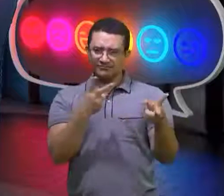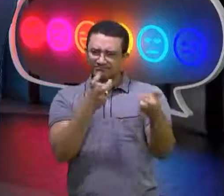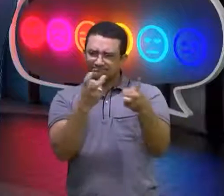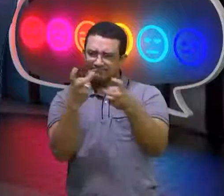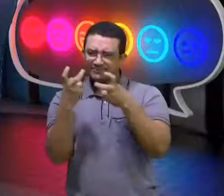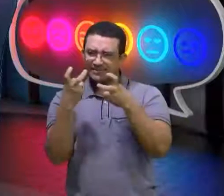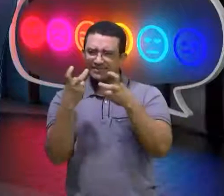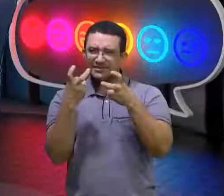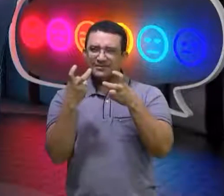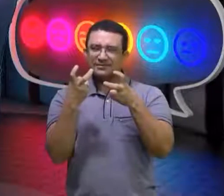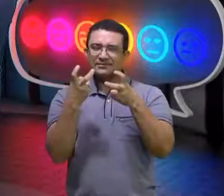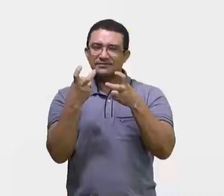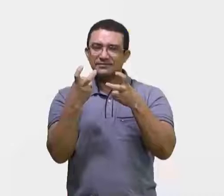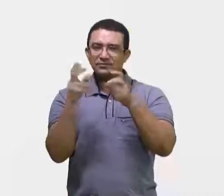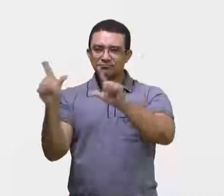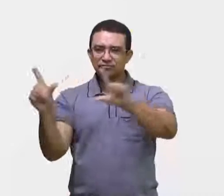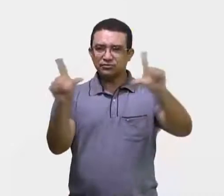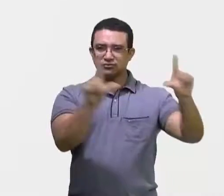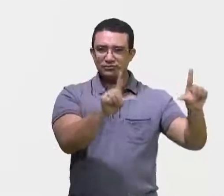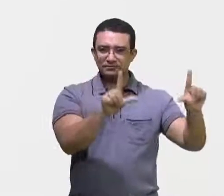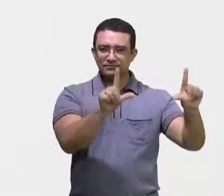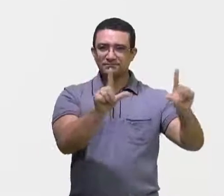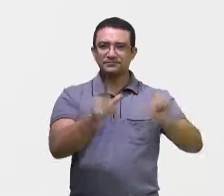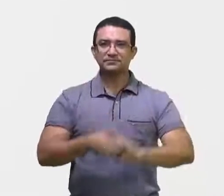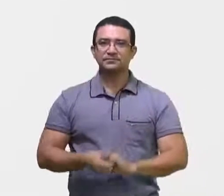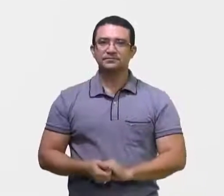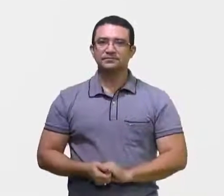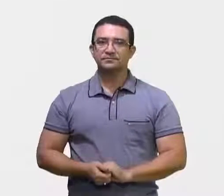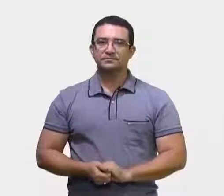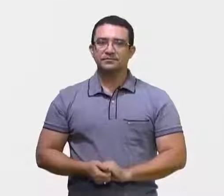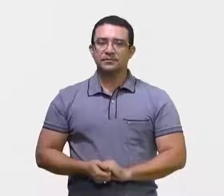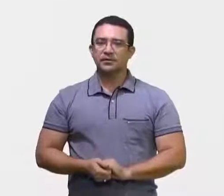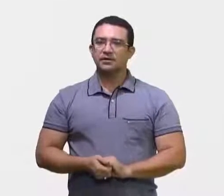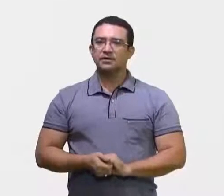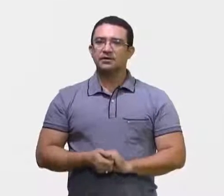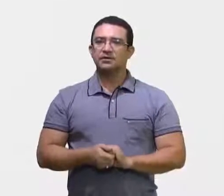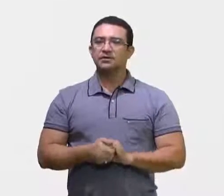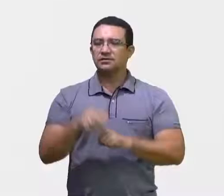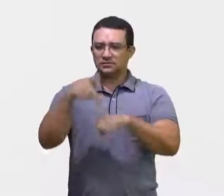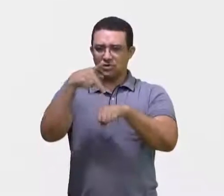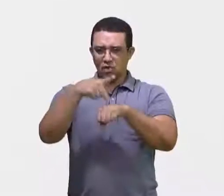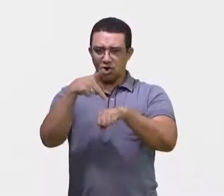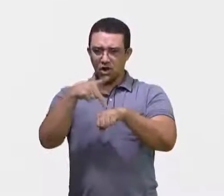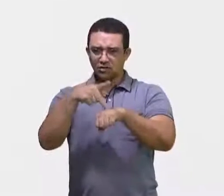uma olhadinha, vamos voltar ali para a cartela só para eu ler, olha só. Nessa